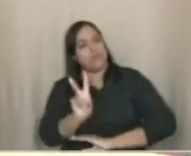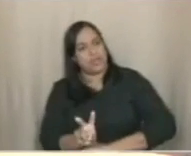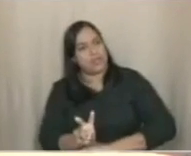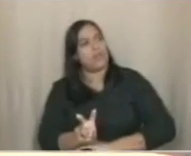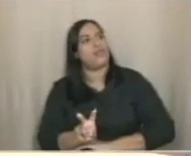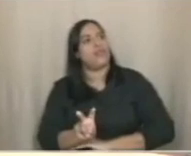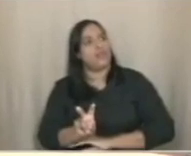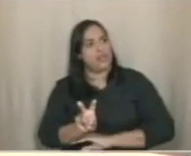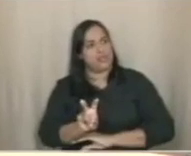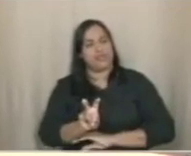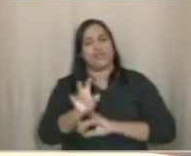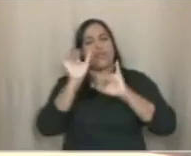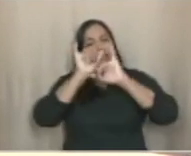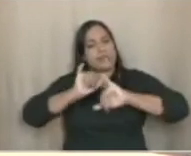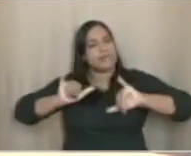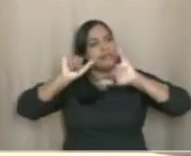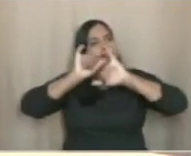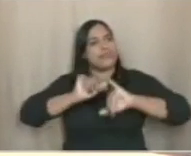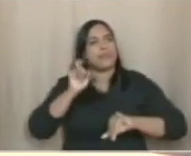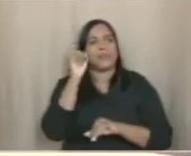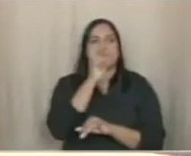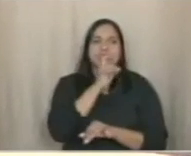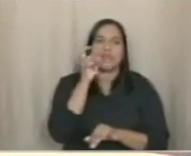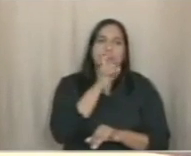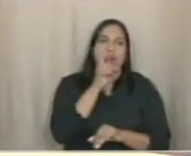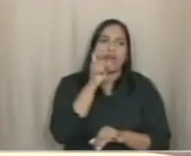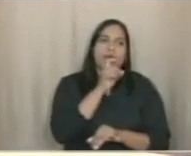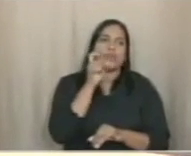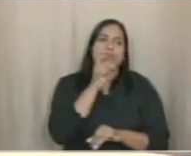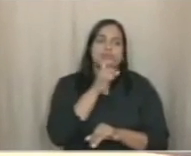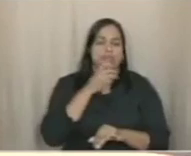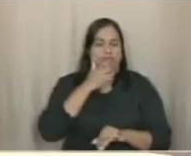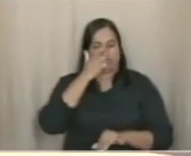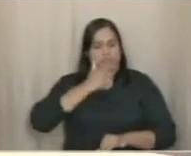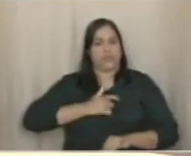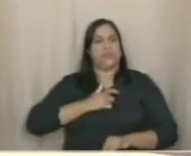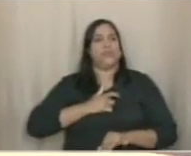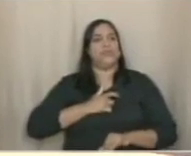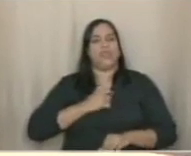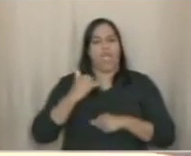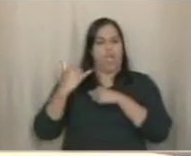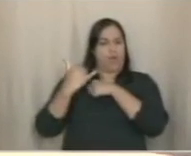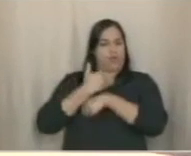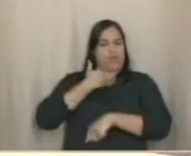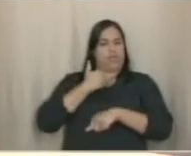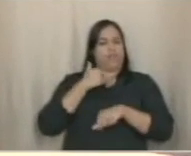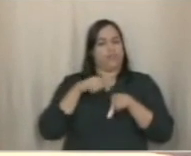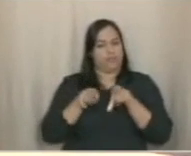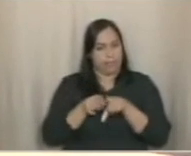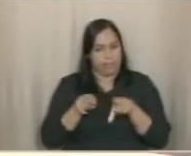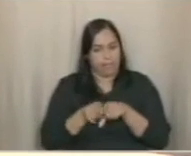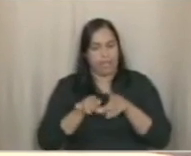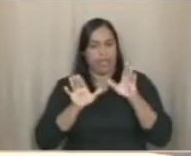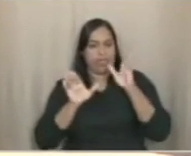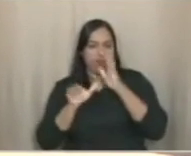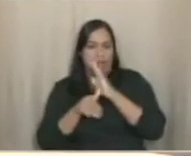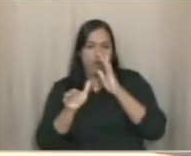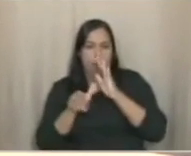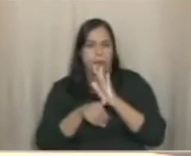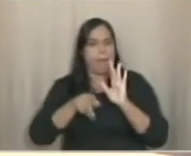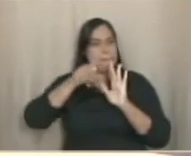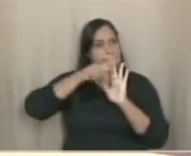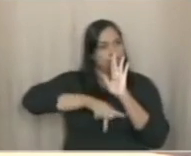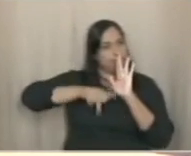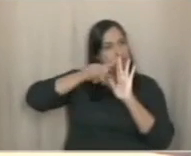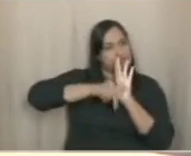que proferiram mentiras sobre mim. Fui acusado também de roubar projetos, quando na